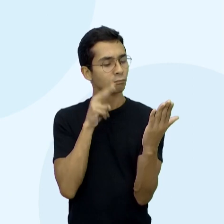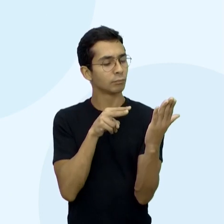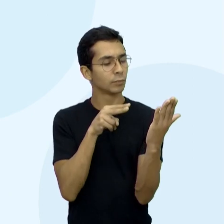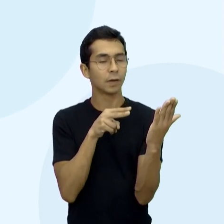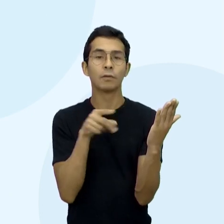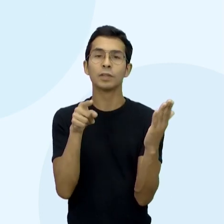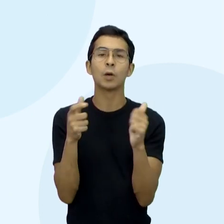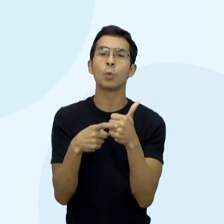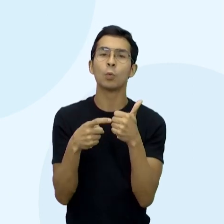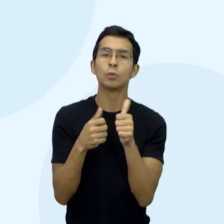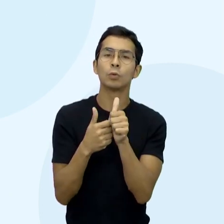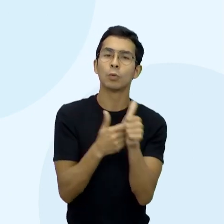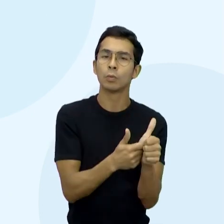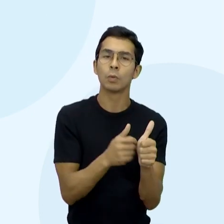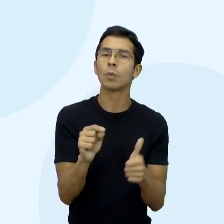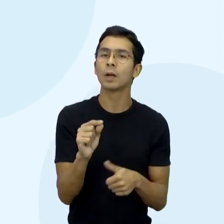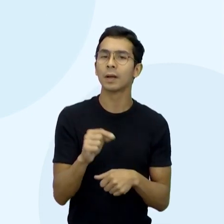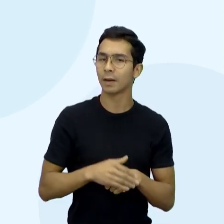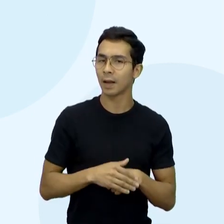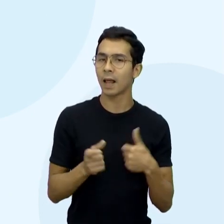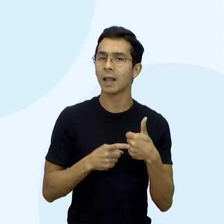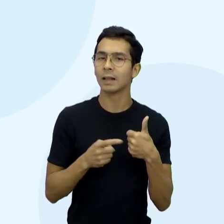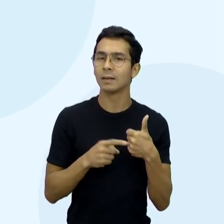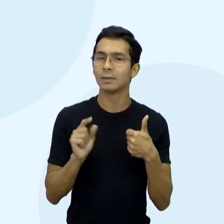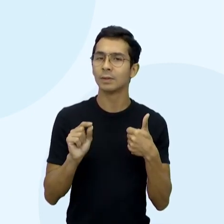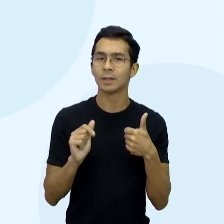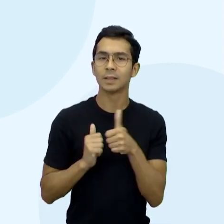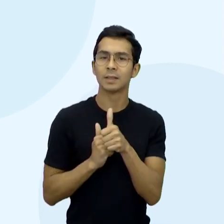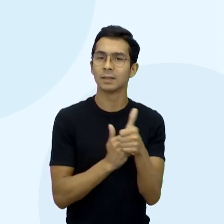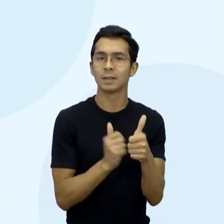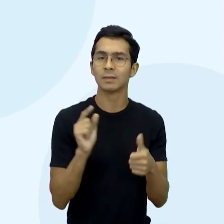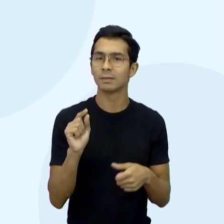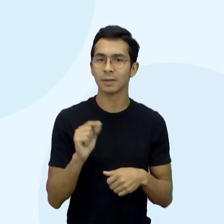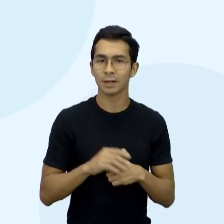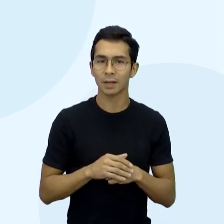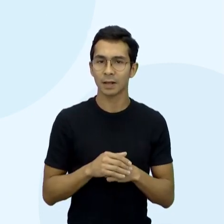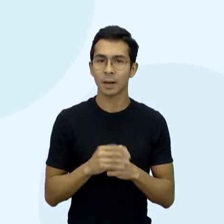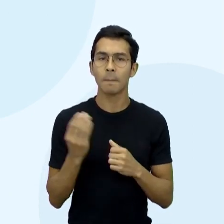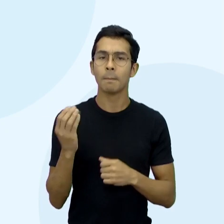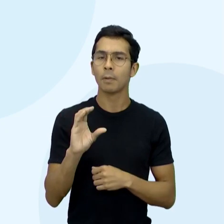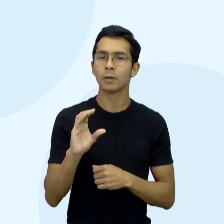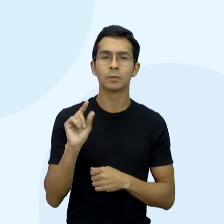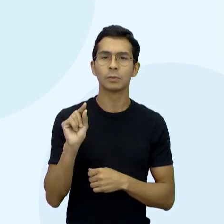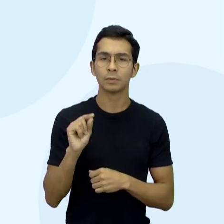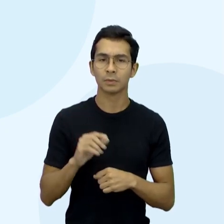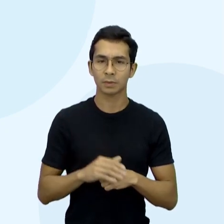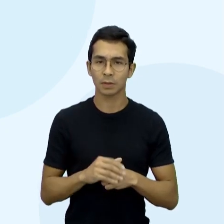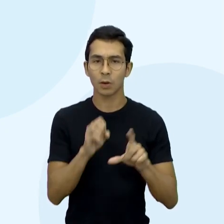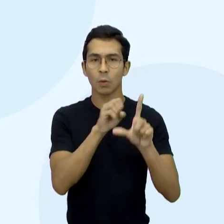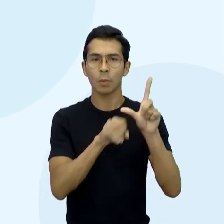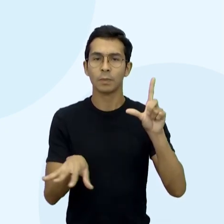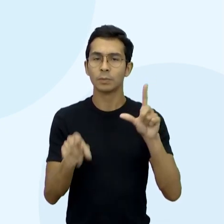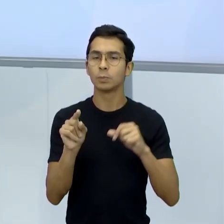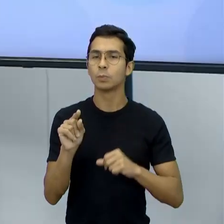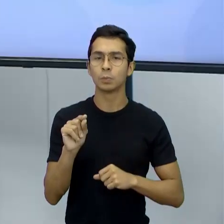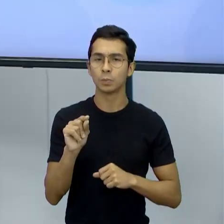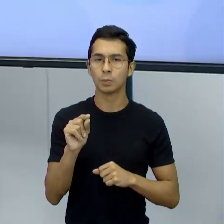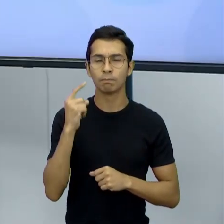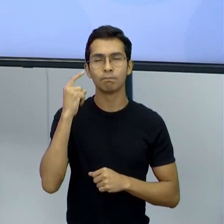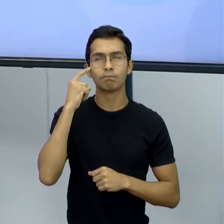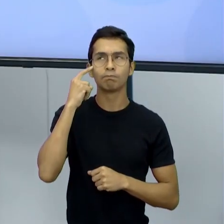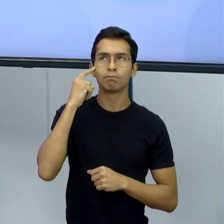se engaja. No que você dá like, quem você segue, o que você publica, o que você compartilha. E depois dessa aula,